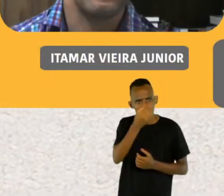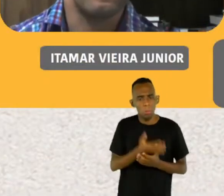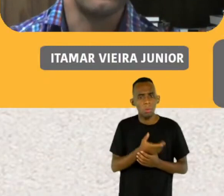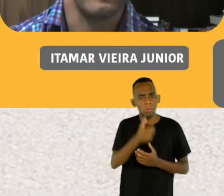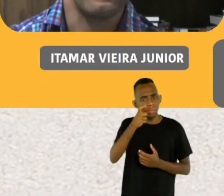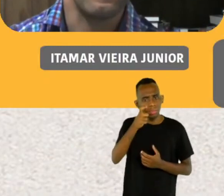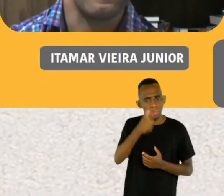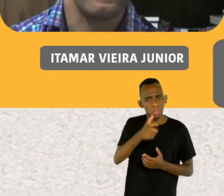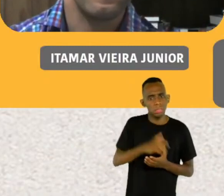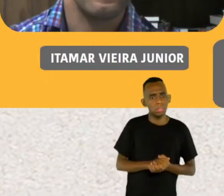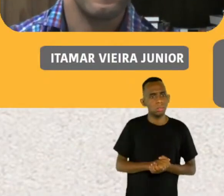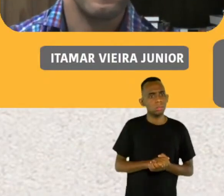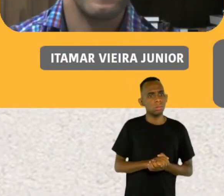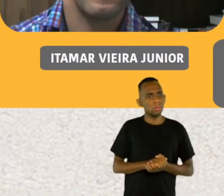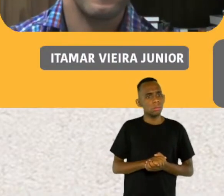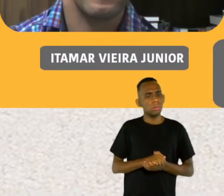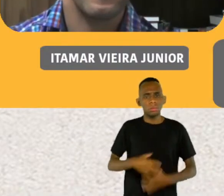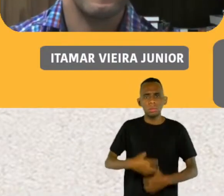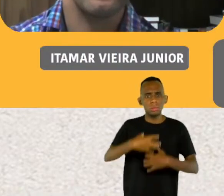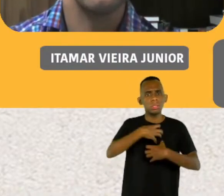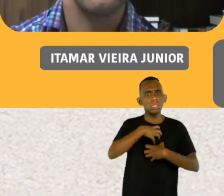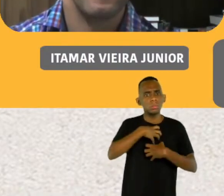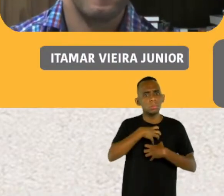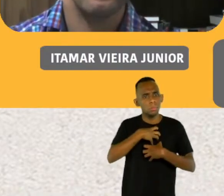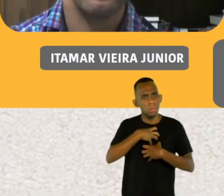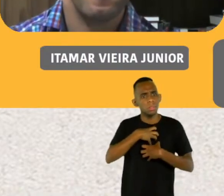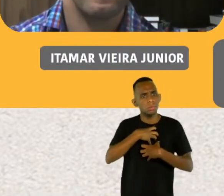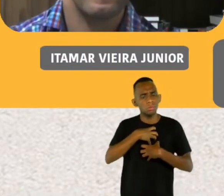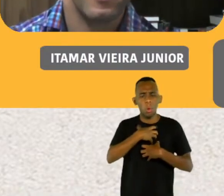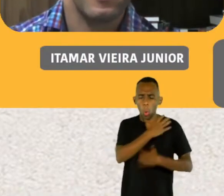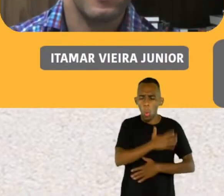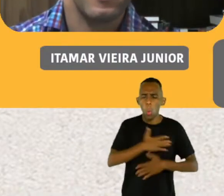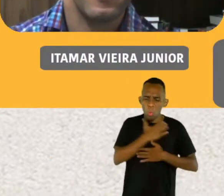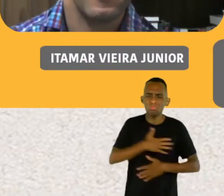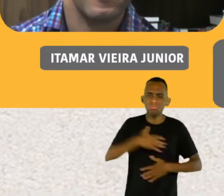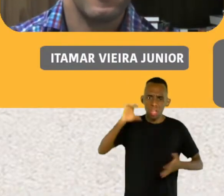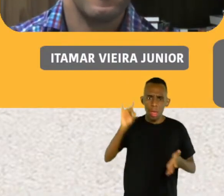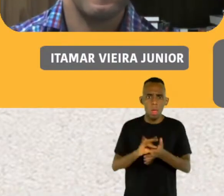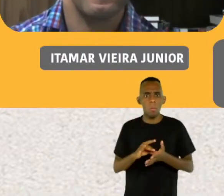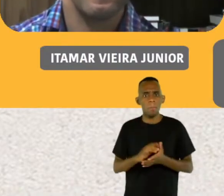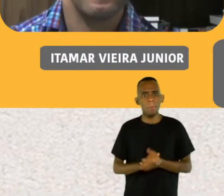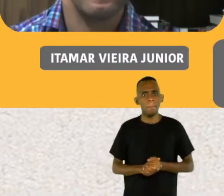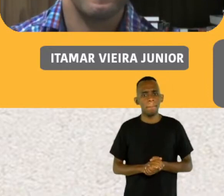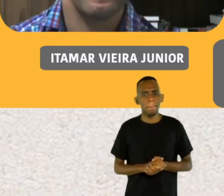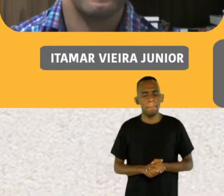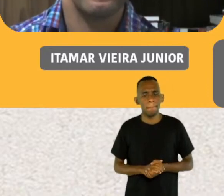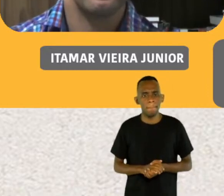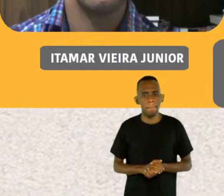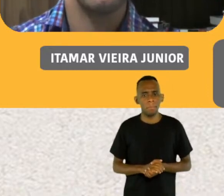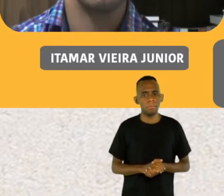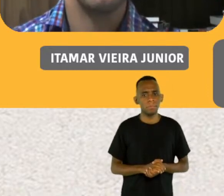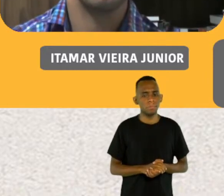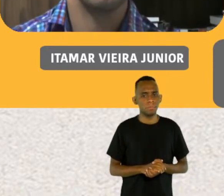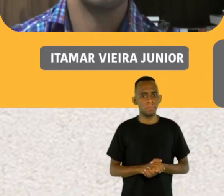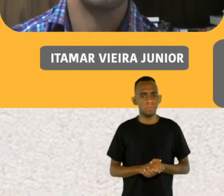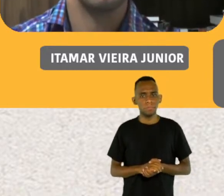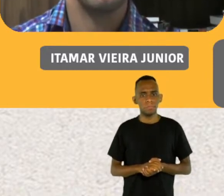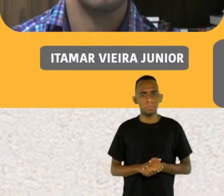interessante, surpreendente, eu achei muito surpreendente. E o